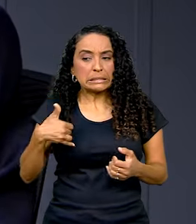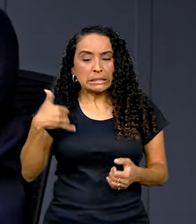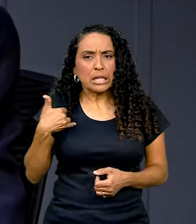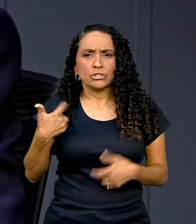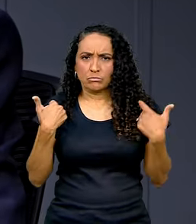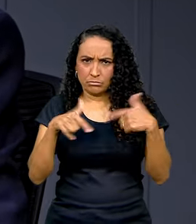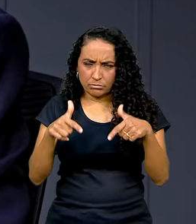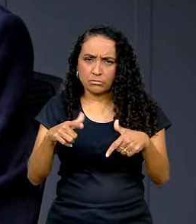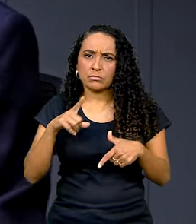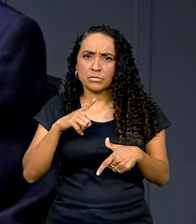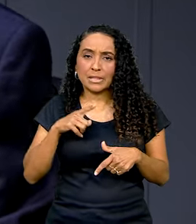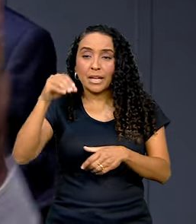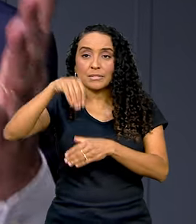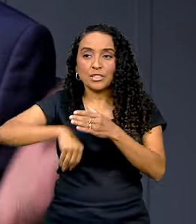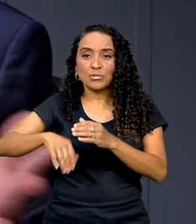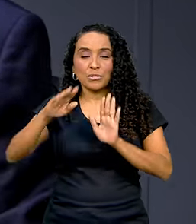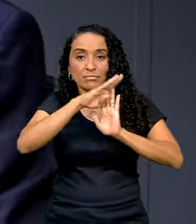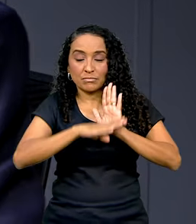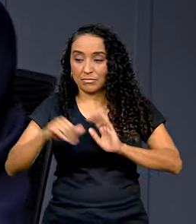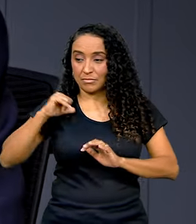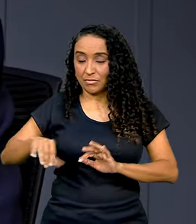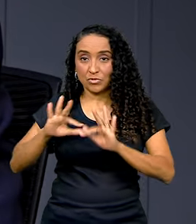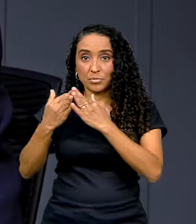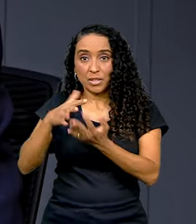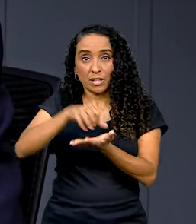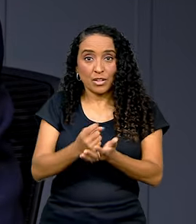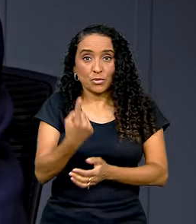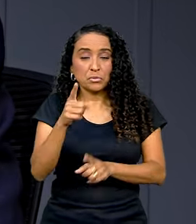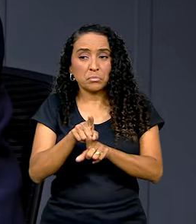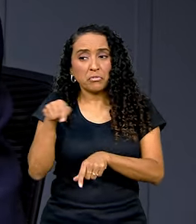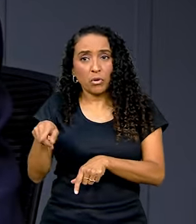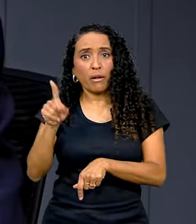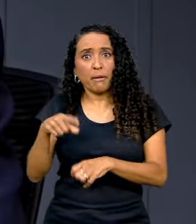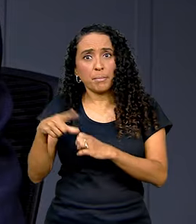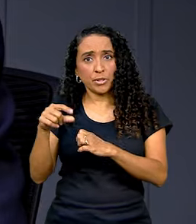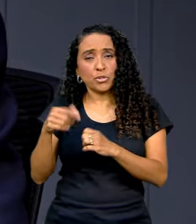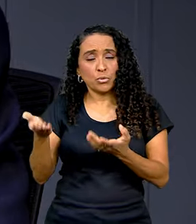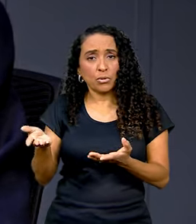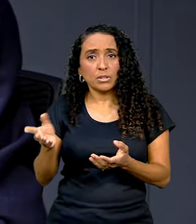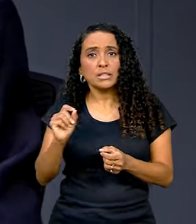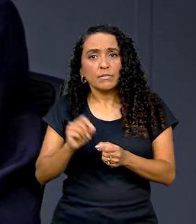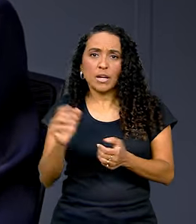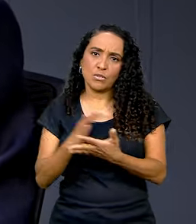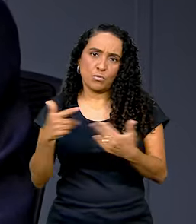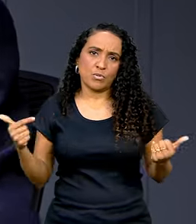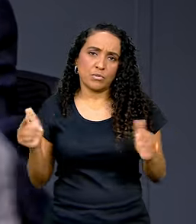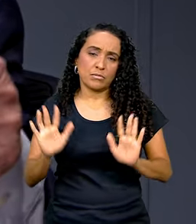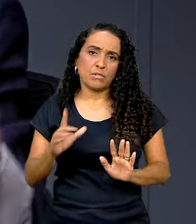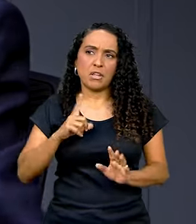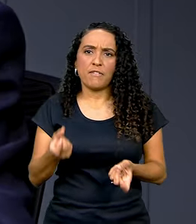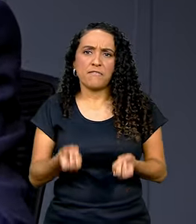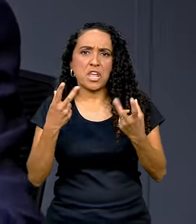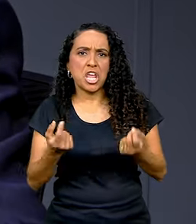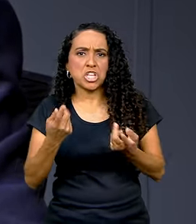em idade de trabalhar que estão no Bolsa Família no cadastro único e se dizem empreendedoras elas fazem alguma coisa